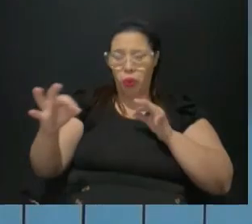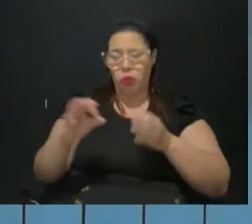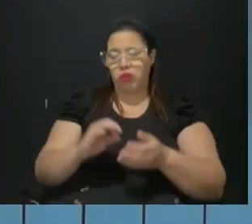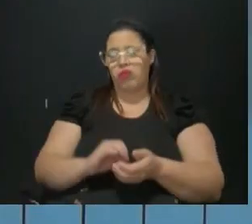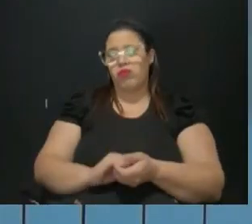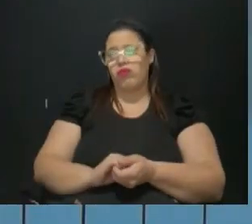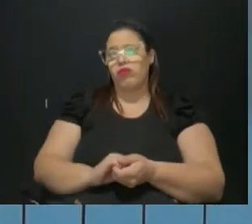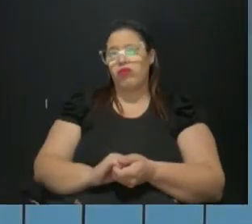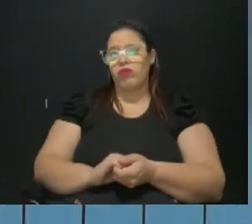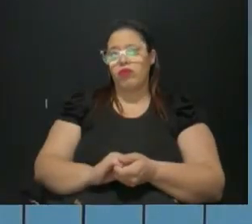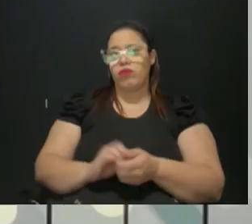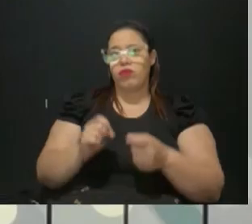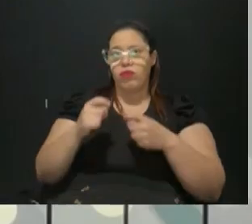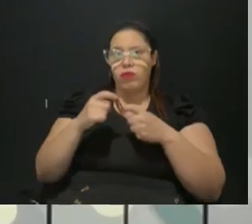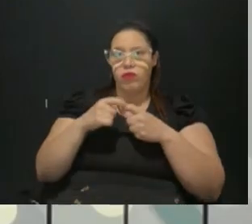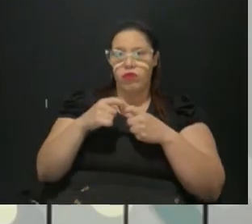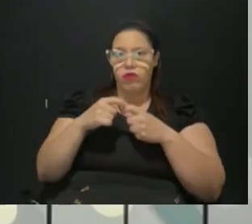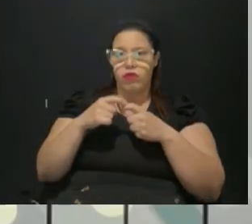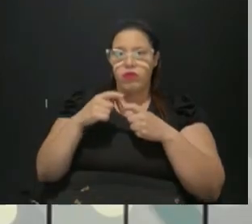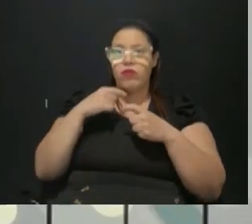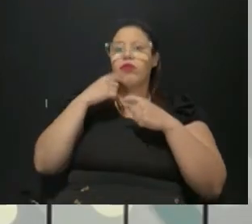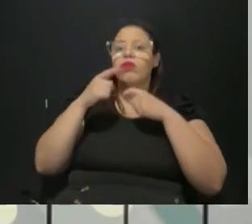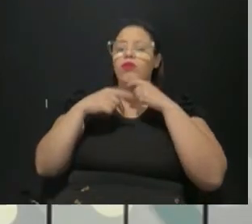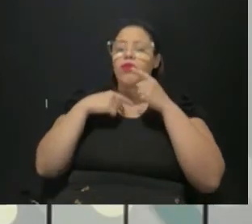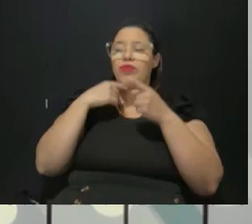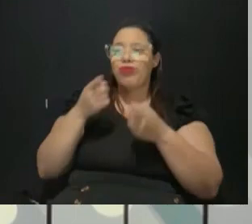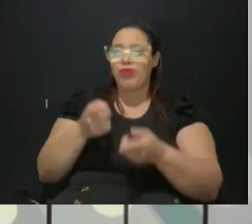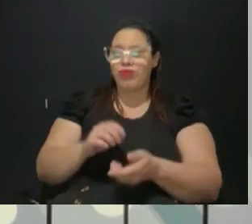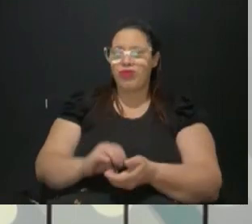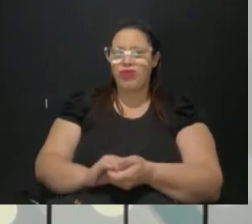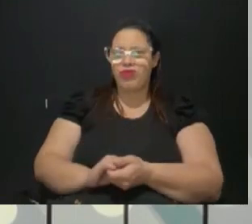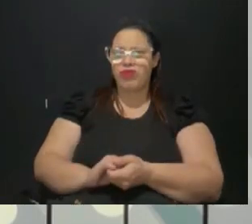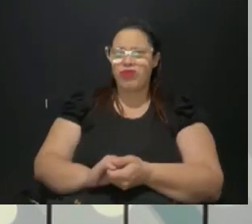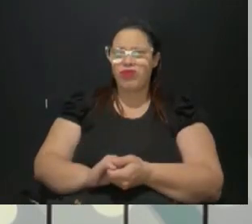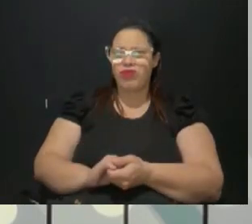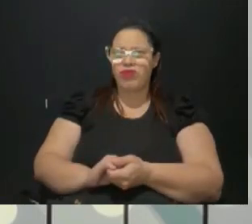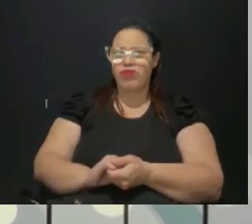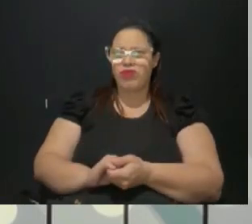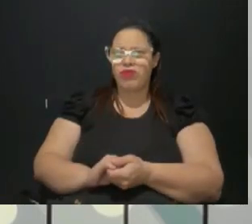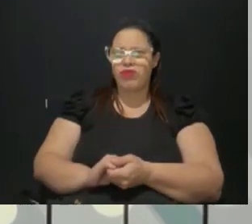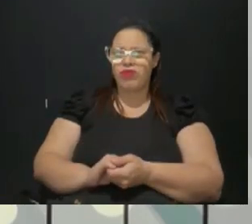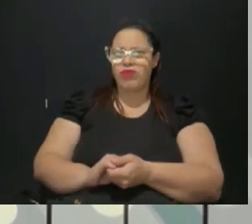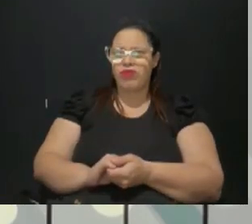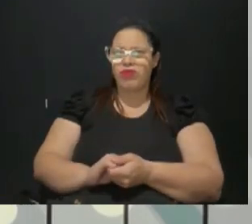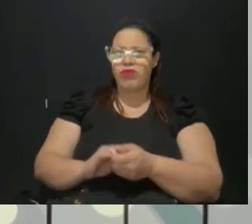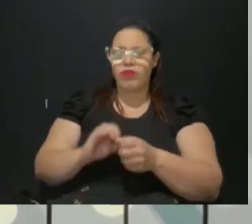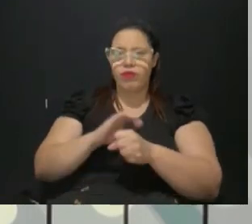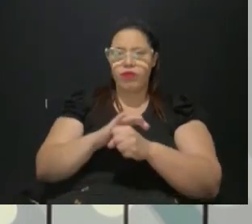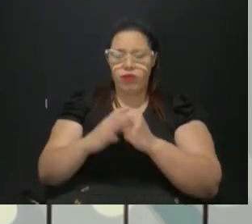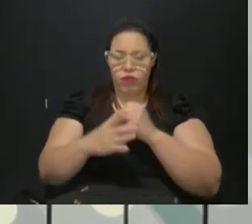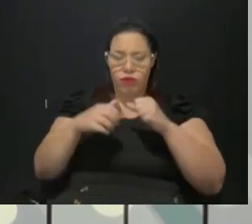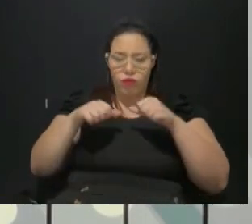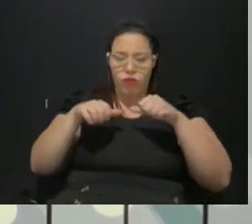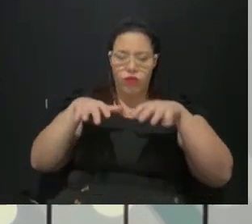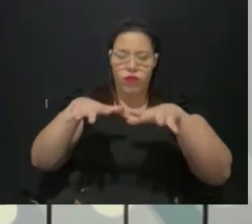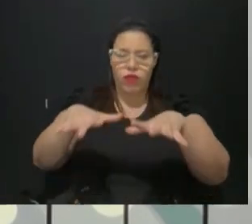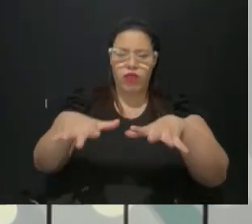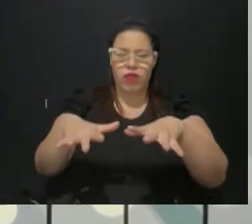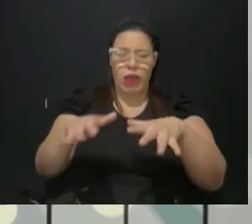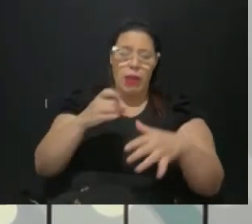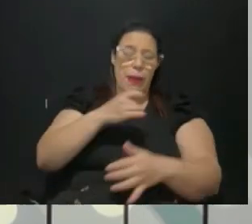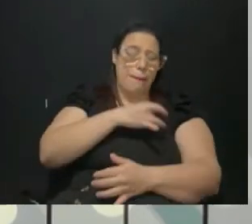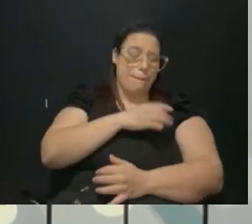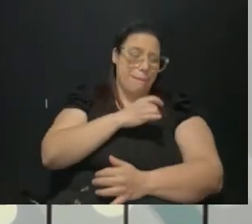Doutor, uma questão aqui que a gente tem que levantar, né, porque as pessoas, depois da pandemia, né, ficaram com